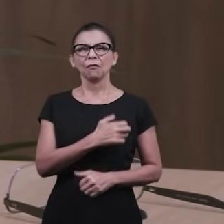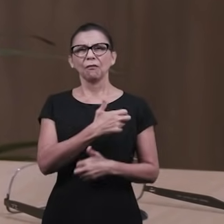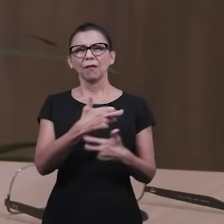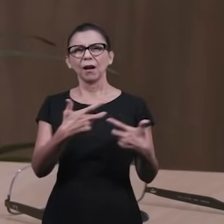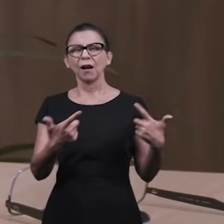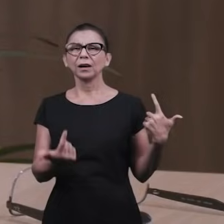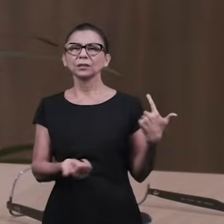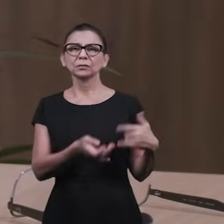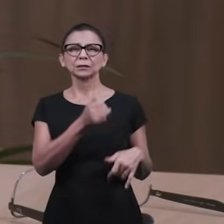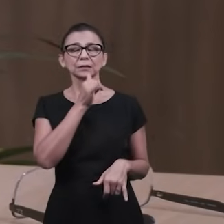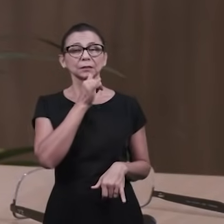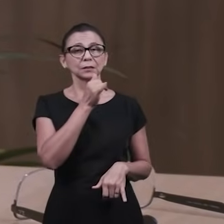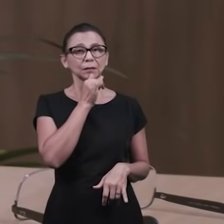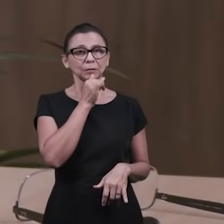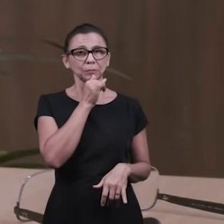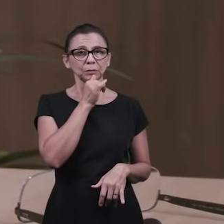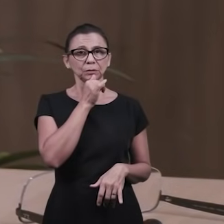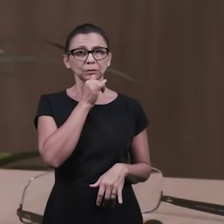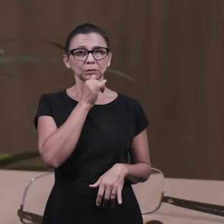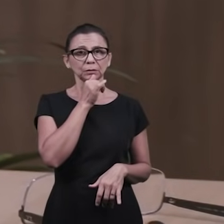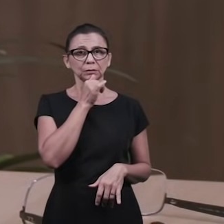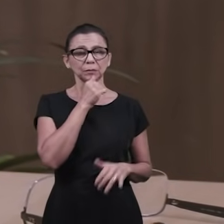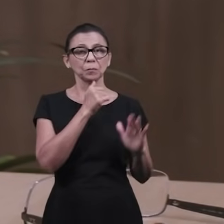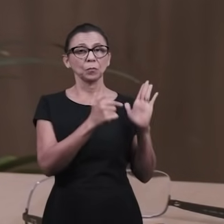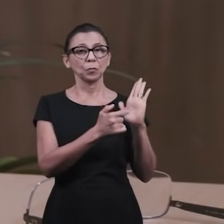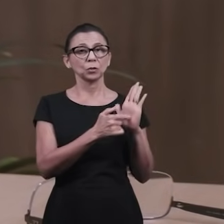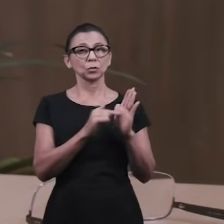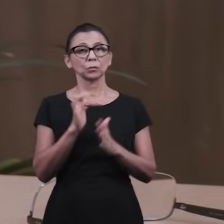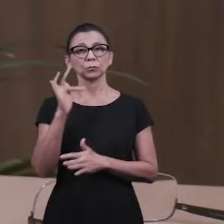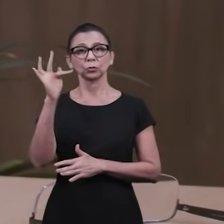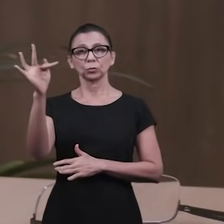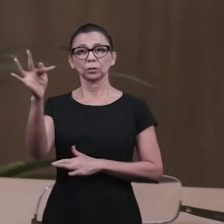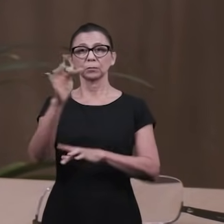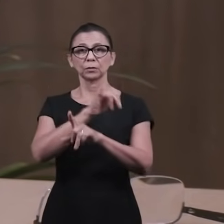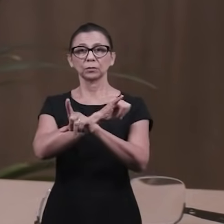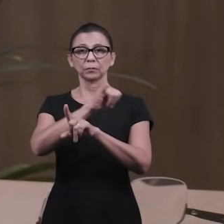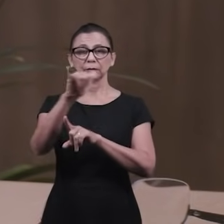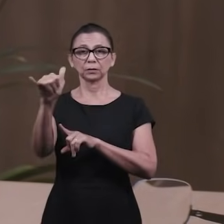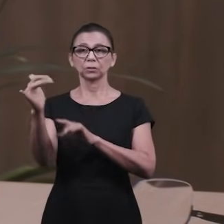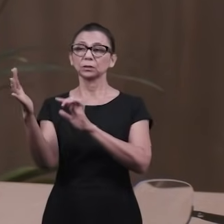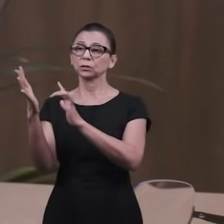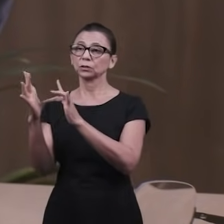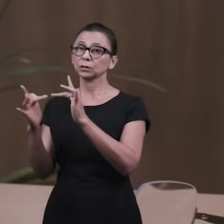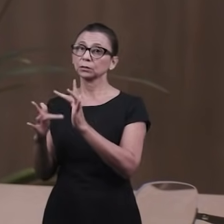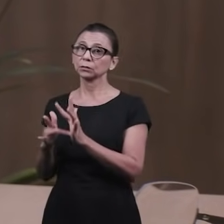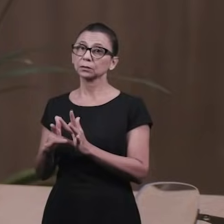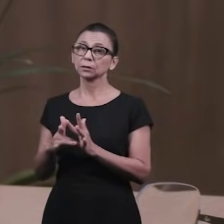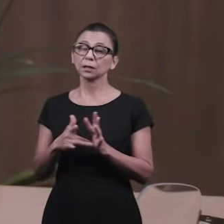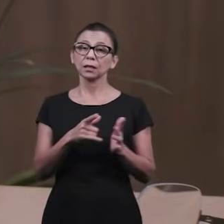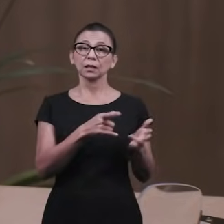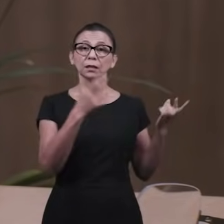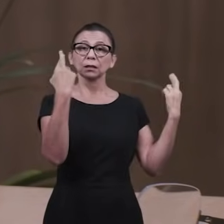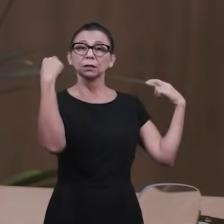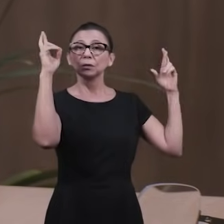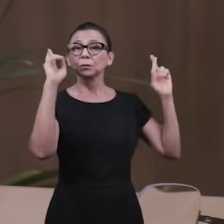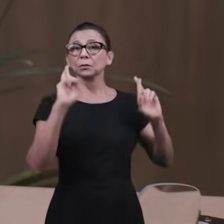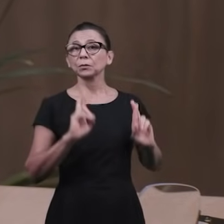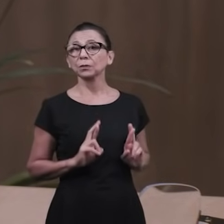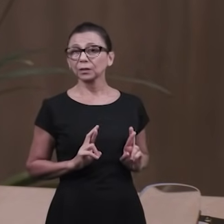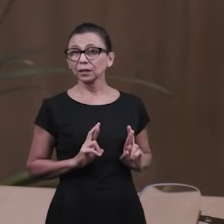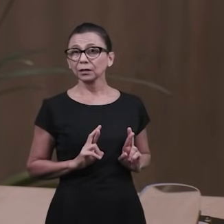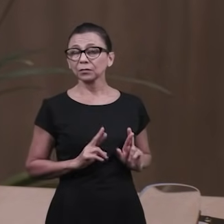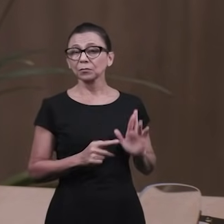que foram colocadas falando de quem? De Jesus, profeticamente de Jesus. A figura do Cordeiro, em